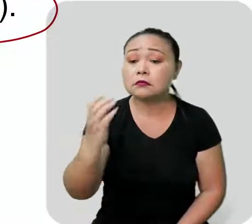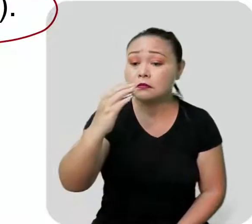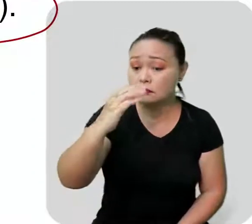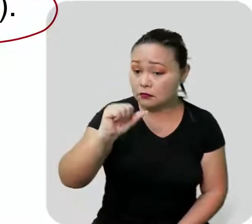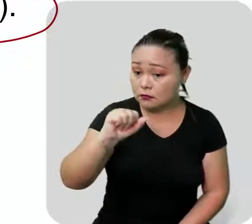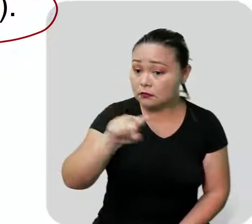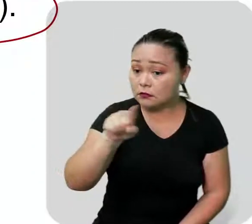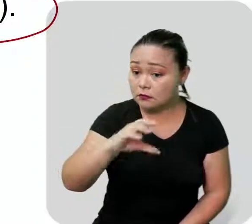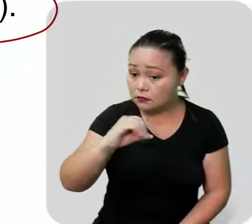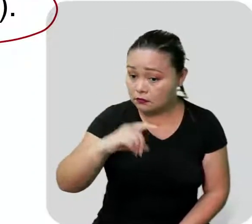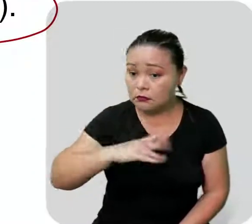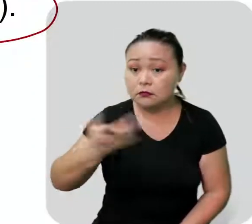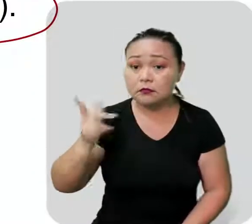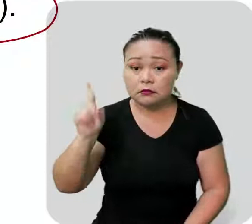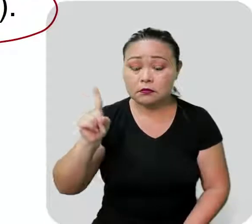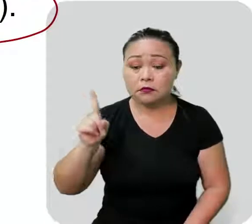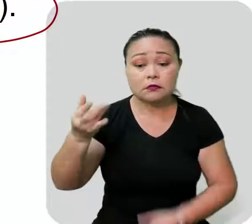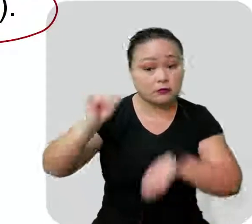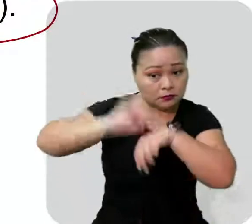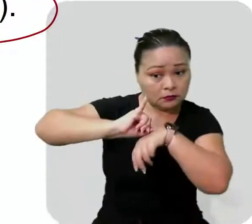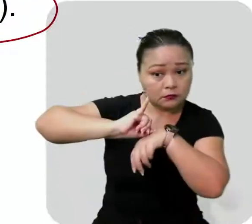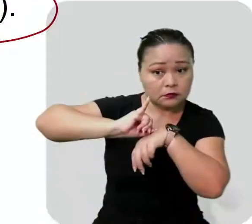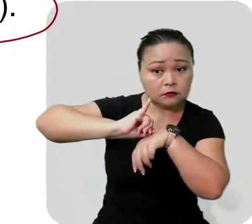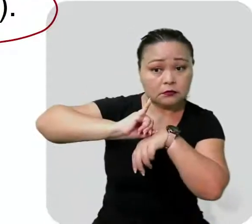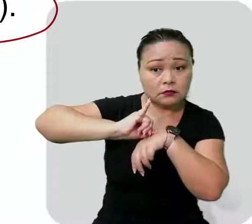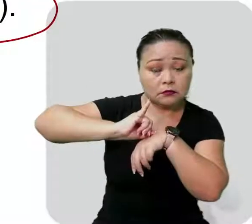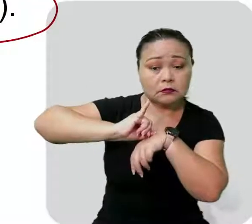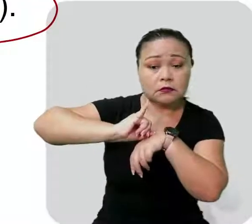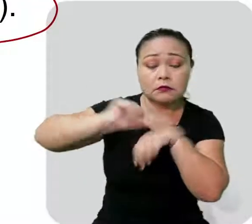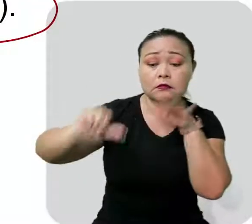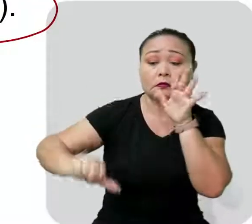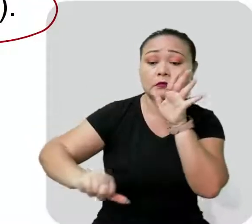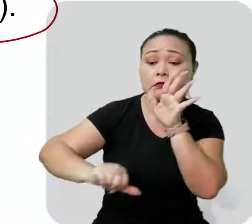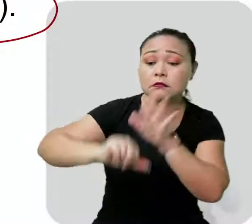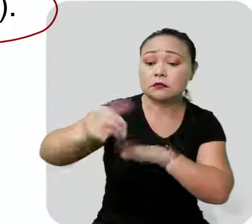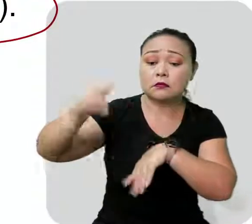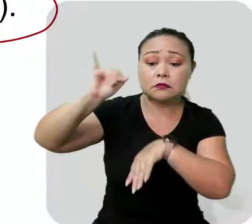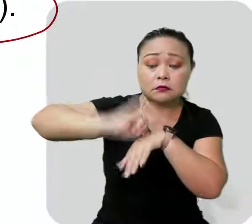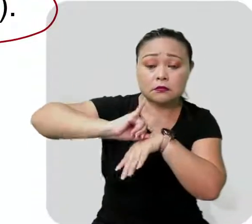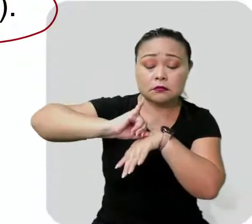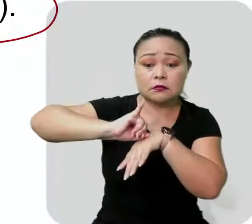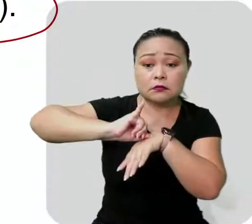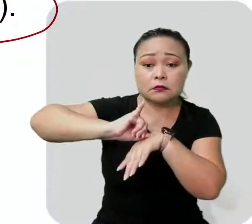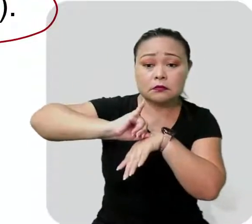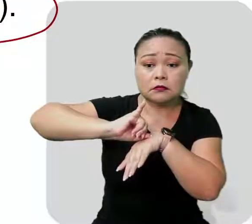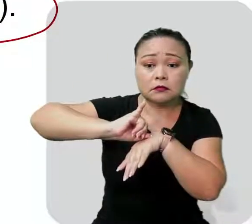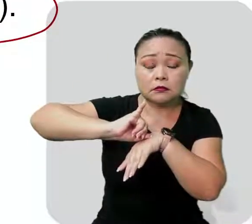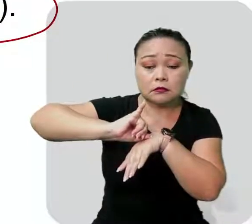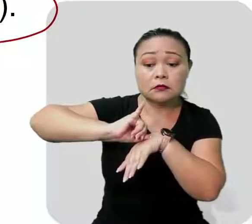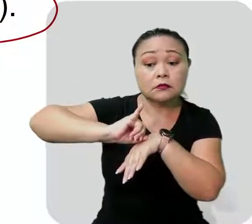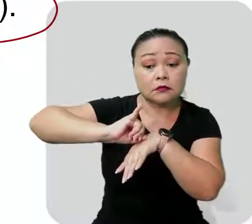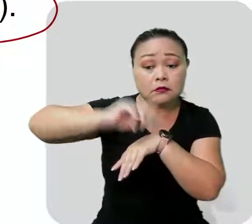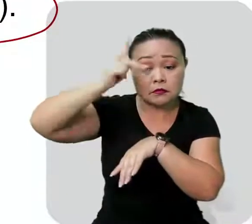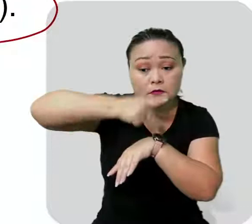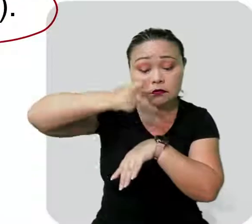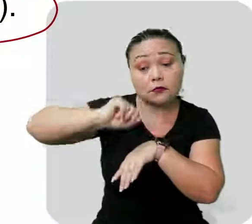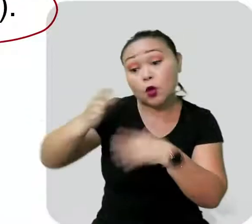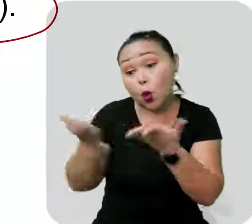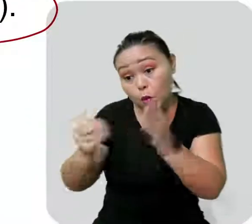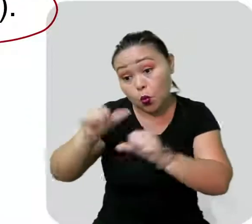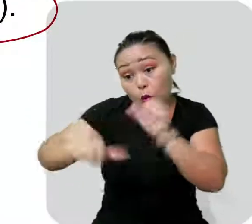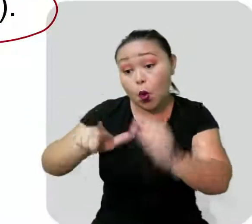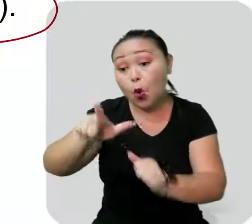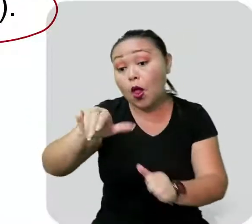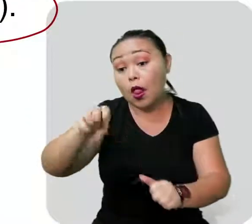Cusco que era foi a primeira capital de peru hoje é